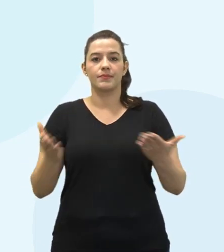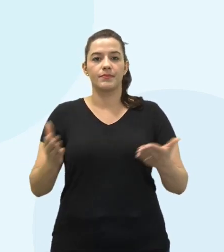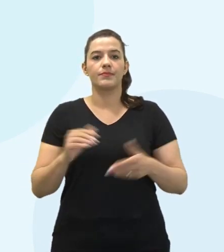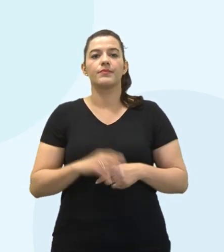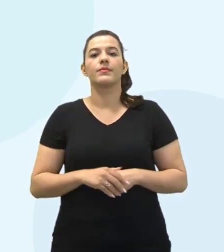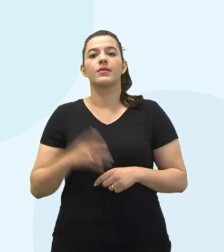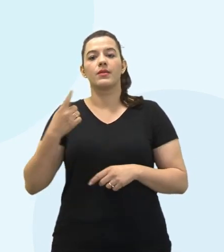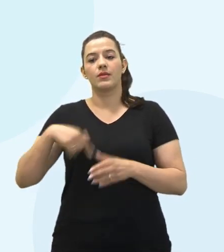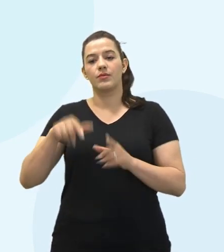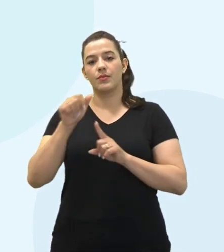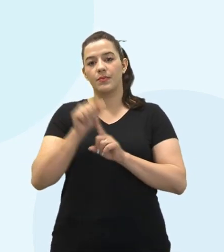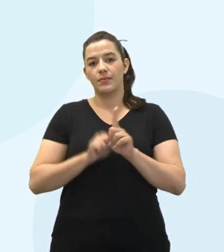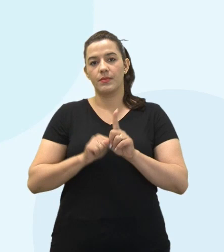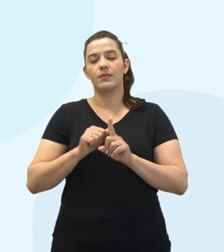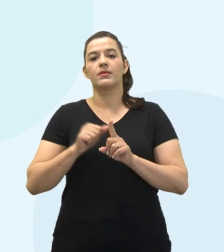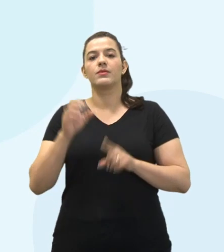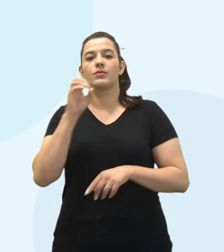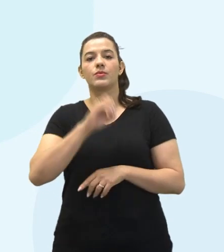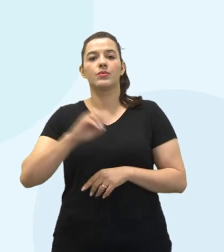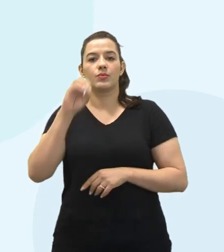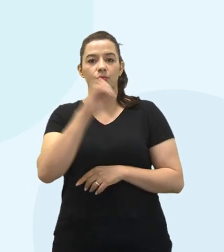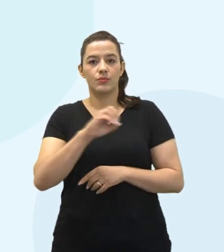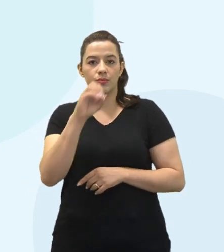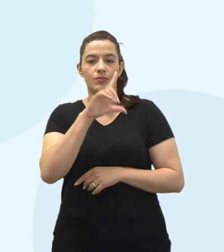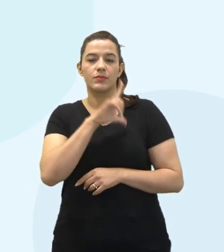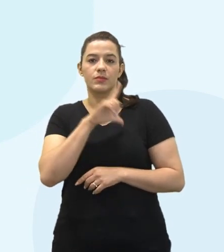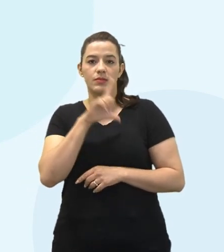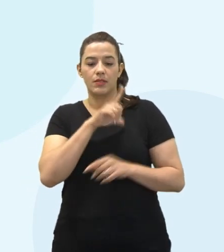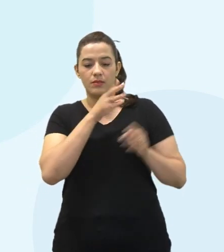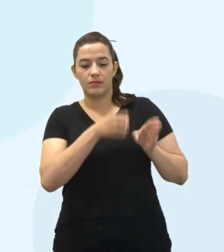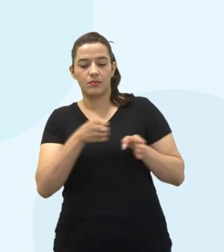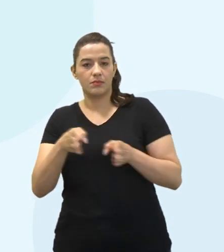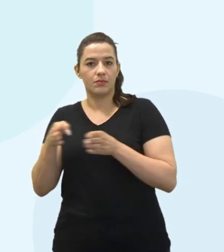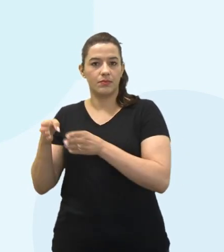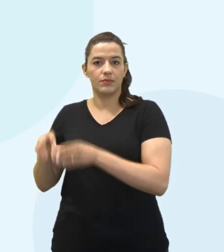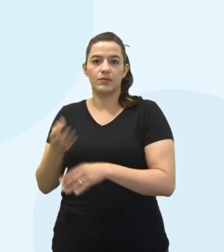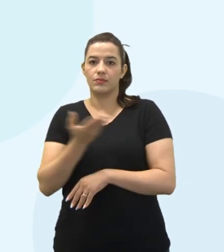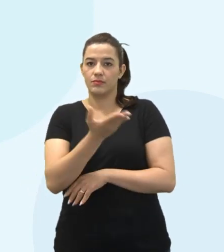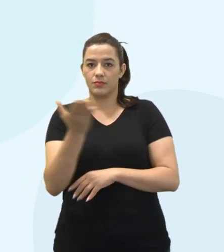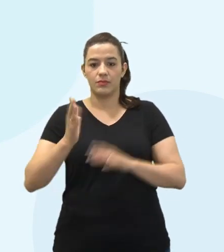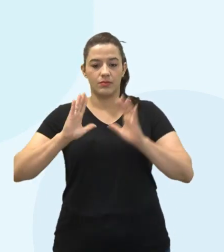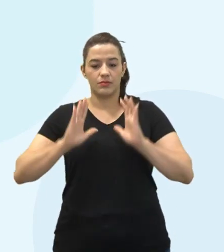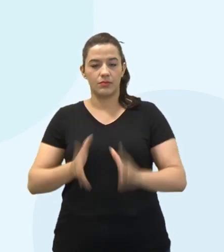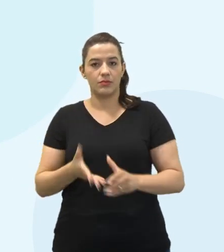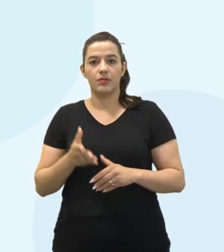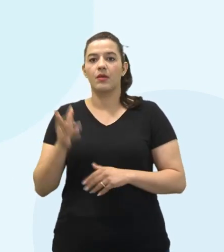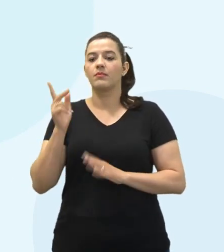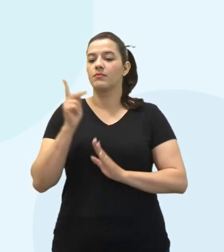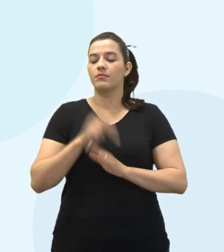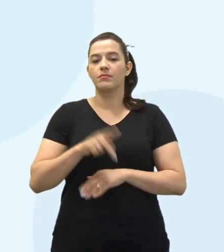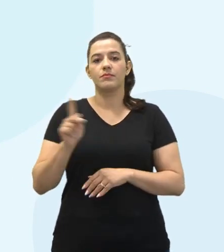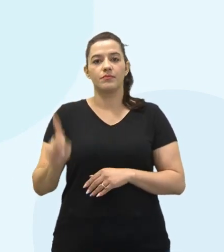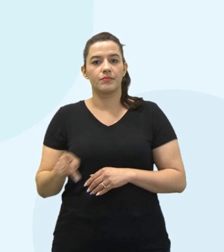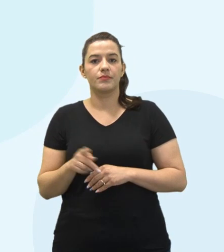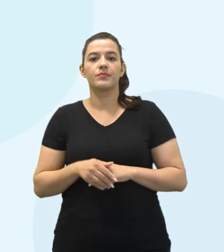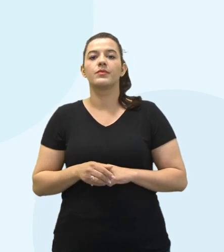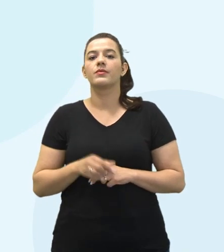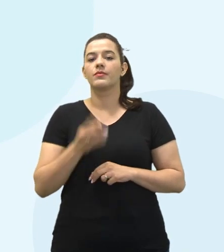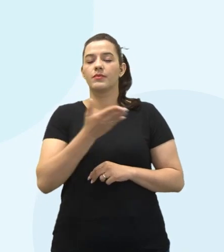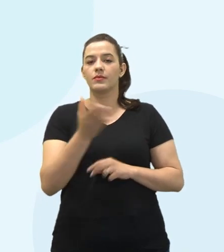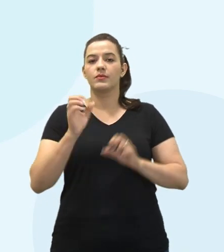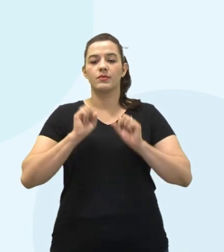desde Outubro então tem uma organização que faz parte já do planejamento de vocês professores e se